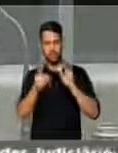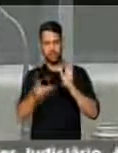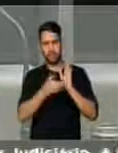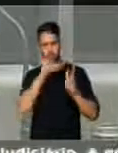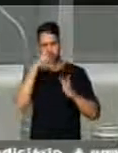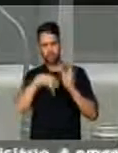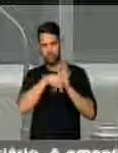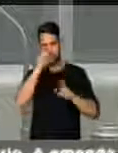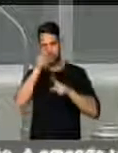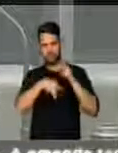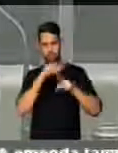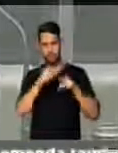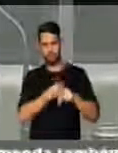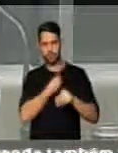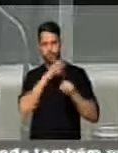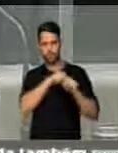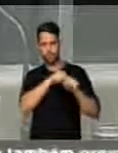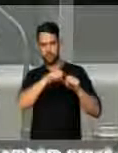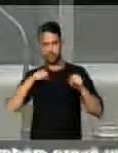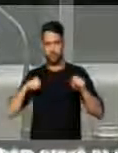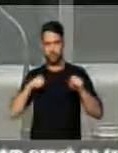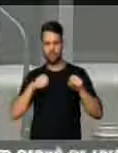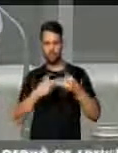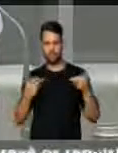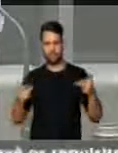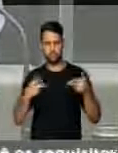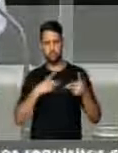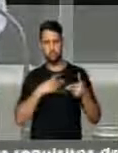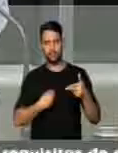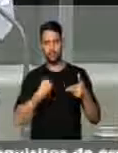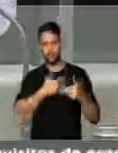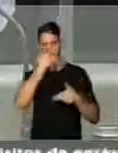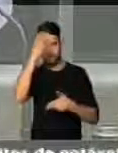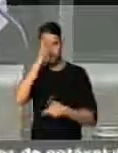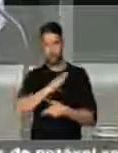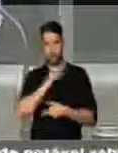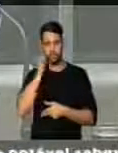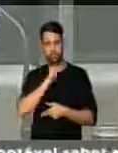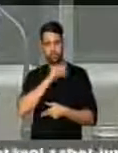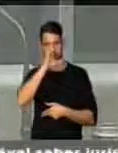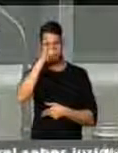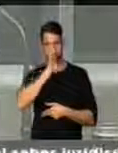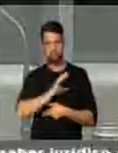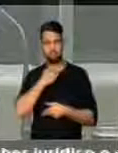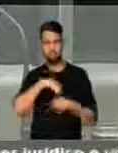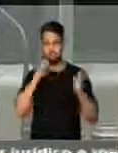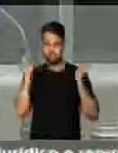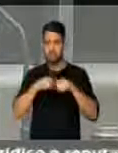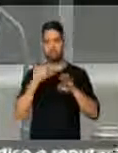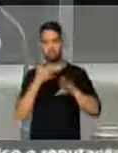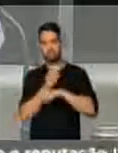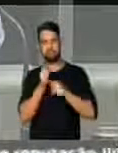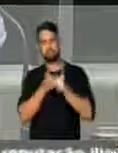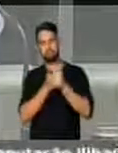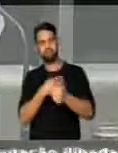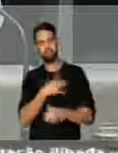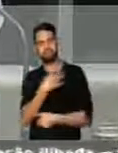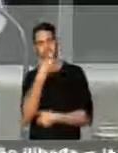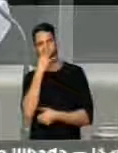do povo serão retirados, para que os cidadãos e cidadãs possam